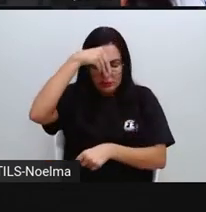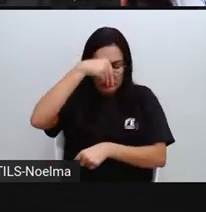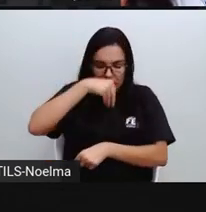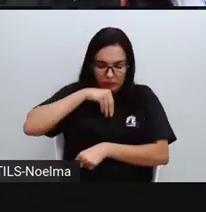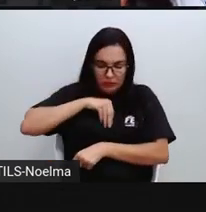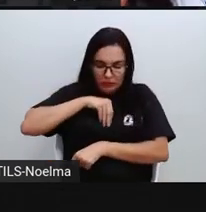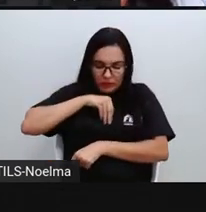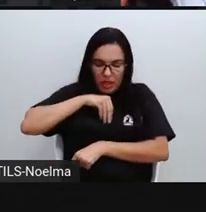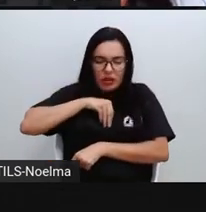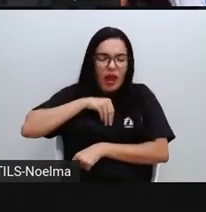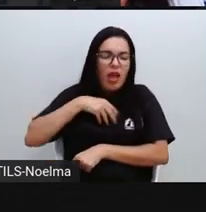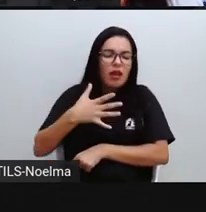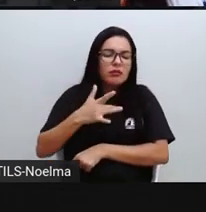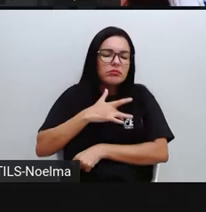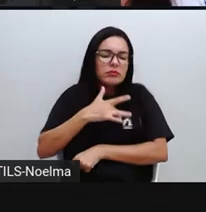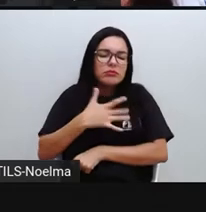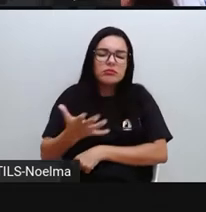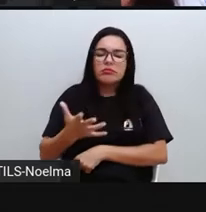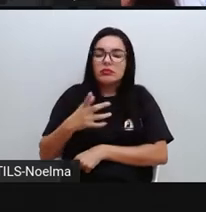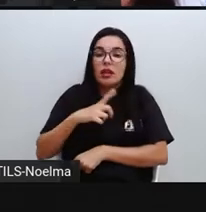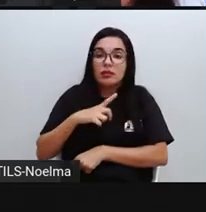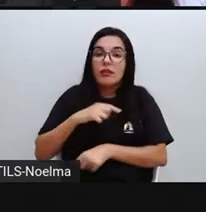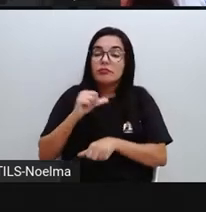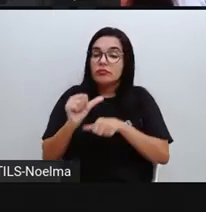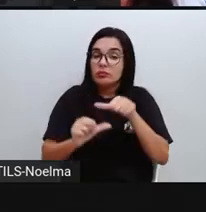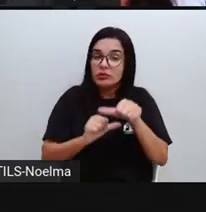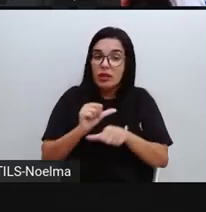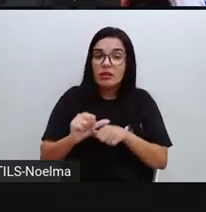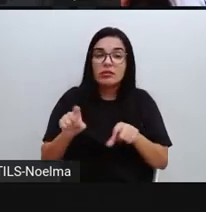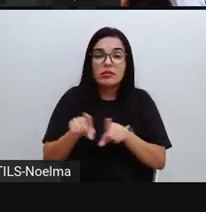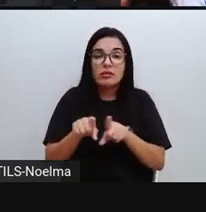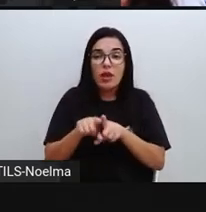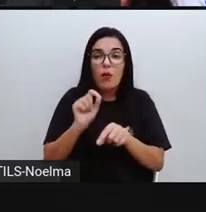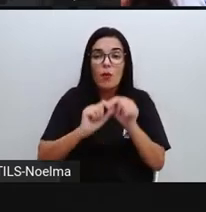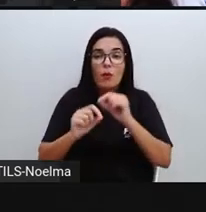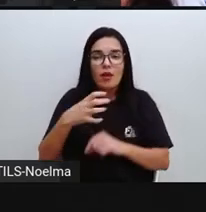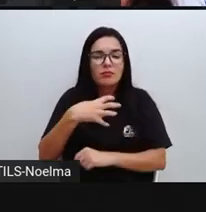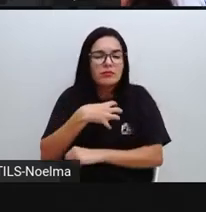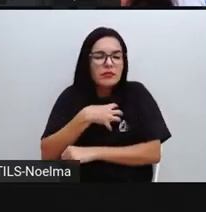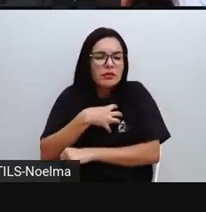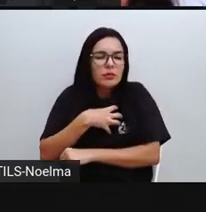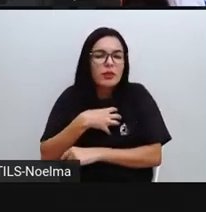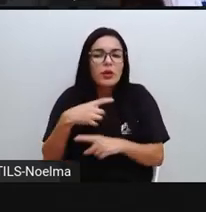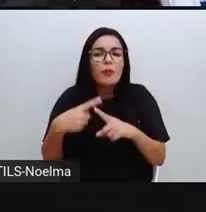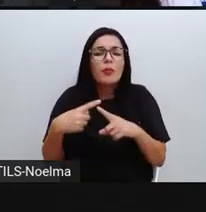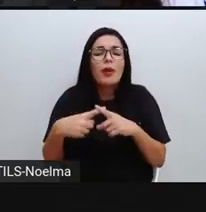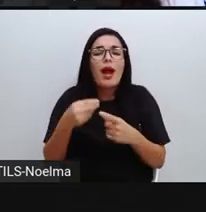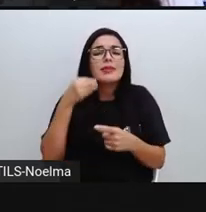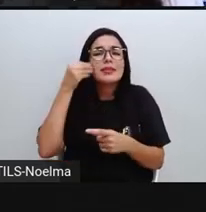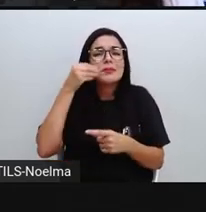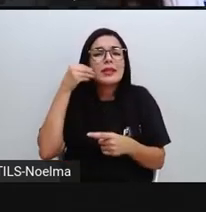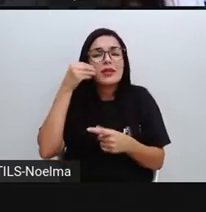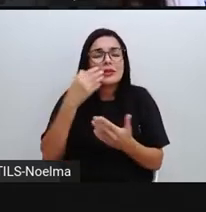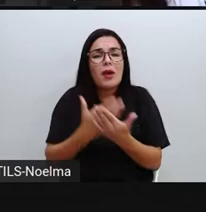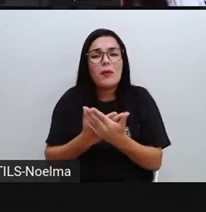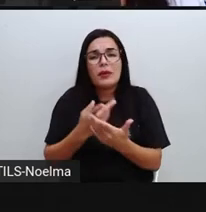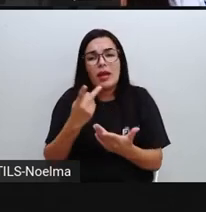tiveram alterações, né? Devido a essas experiências que a gente passou, muita gente